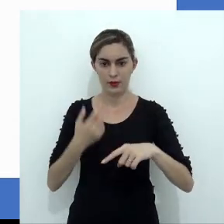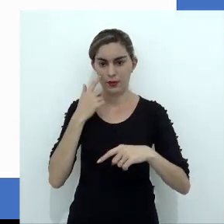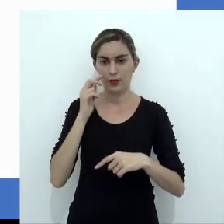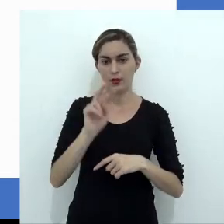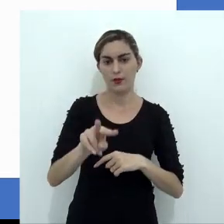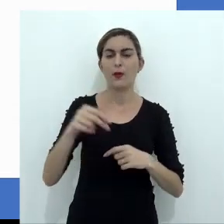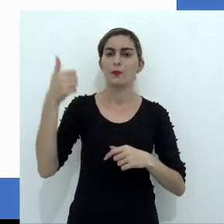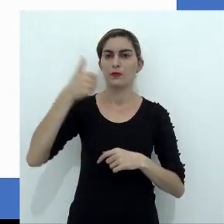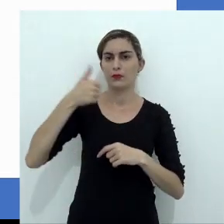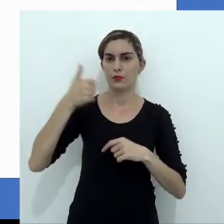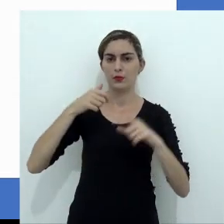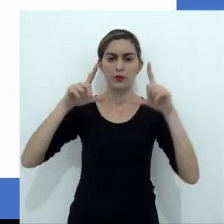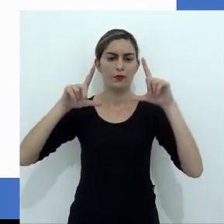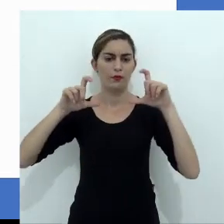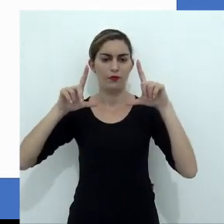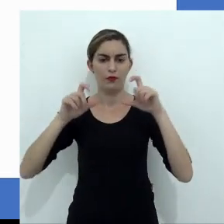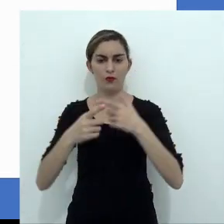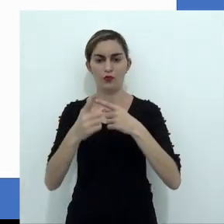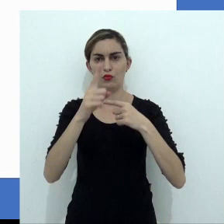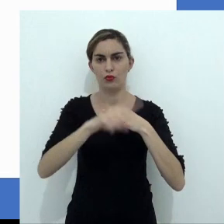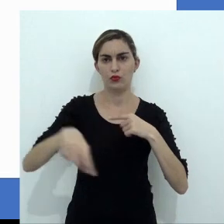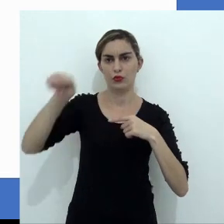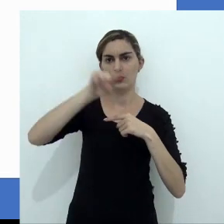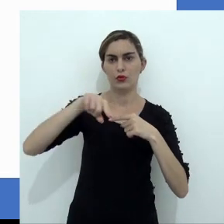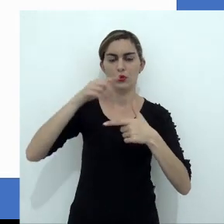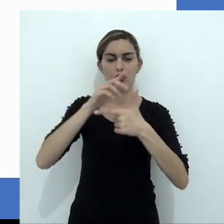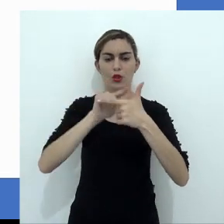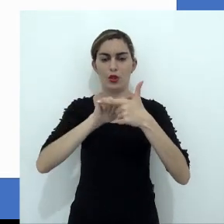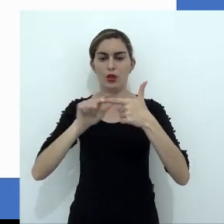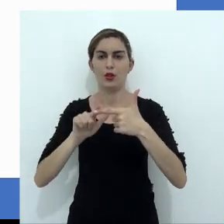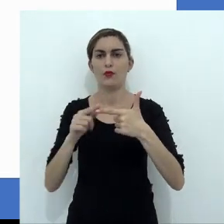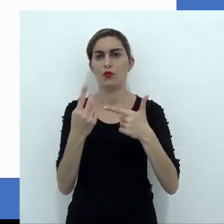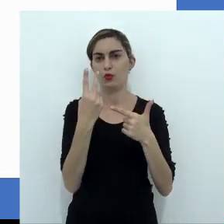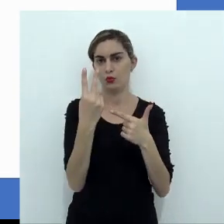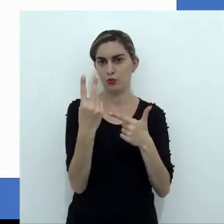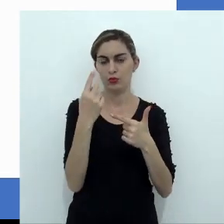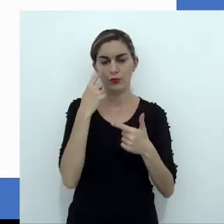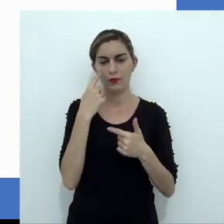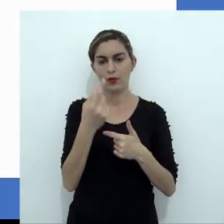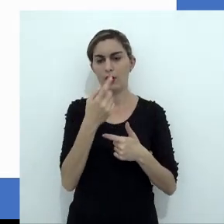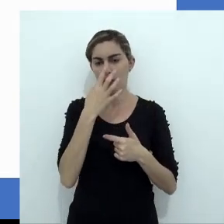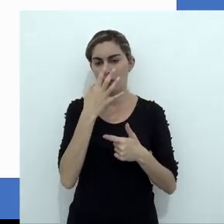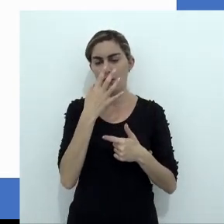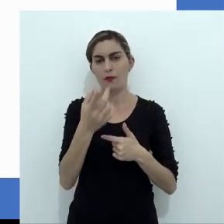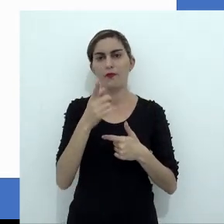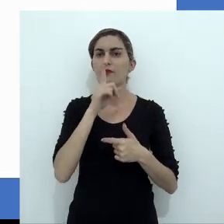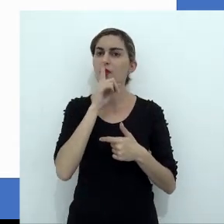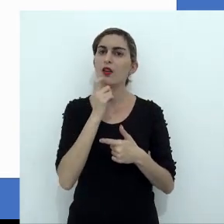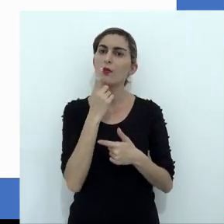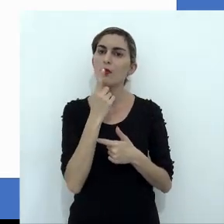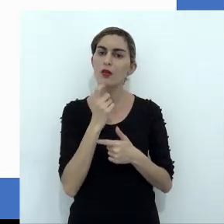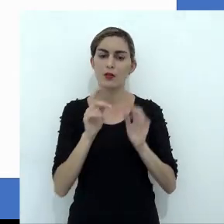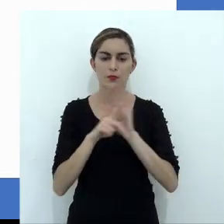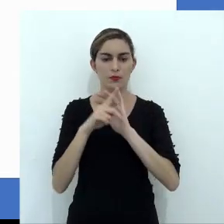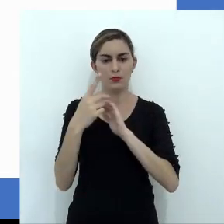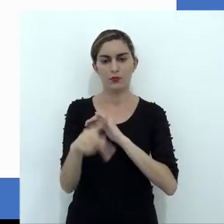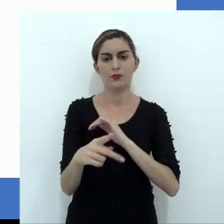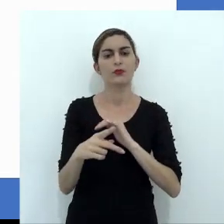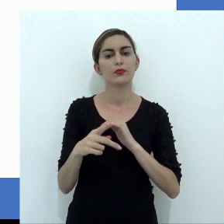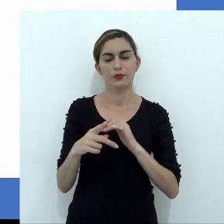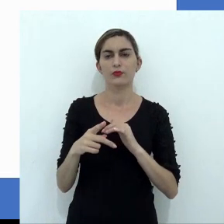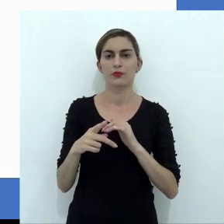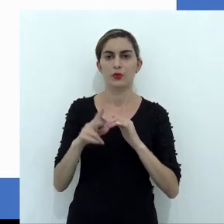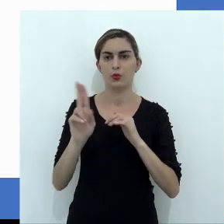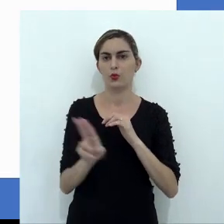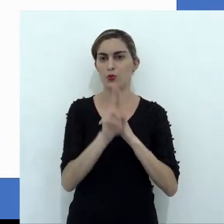beleza? Nessa primeira figurinha, nesse círculo aí, dividido em 2 partes. Observe que tem uma parte vermelha, correspondendo à parte que